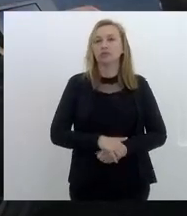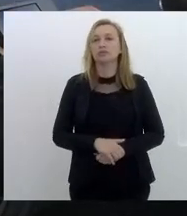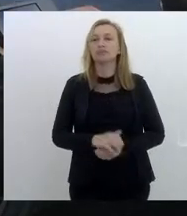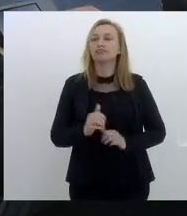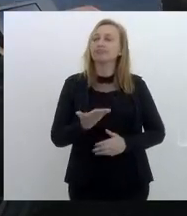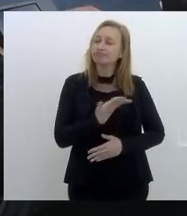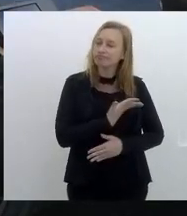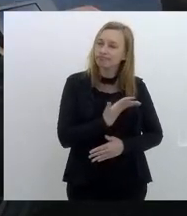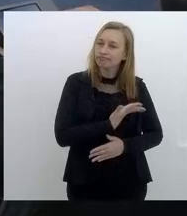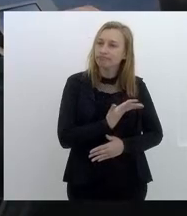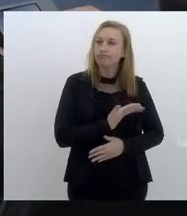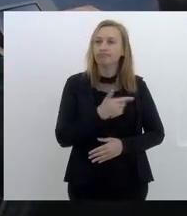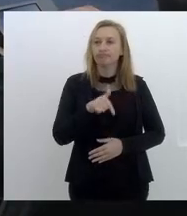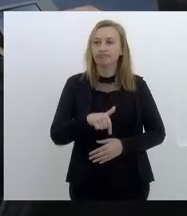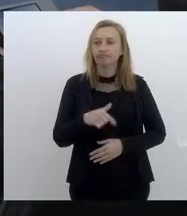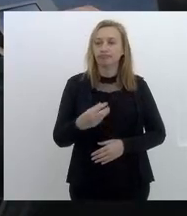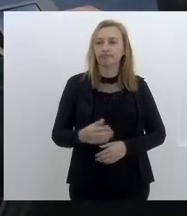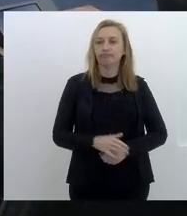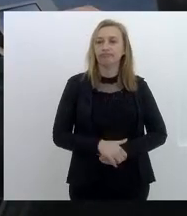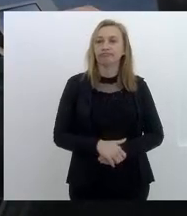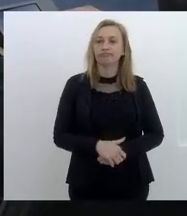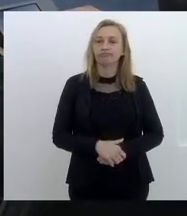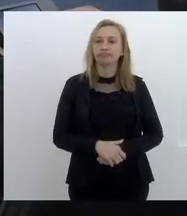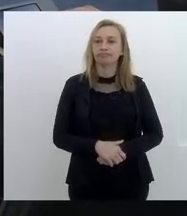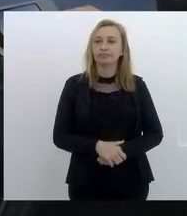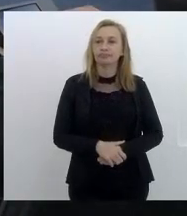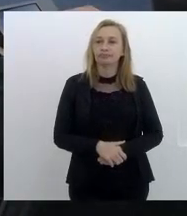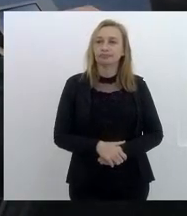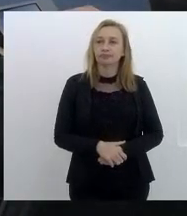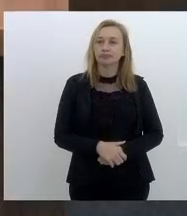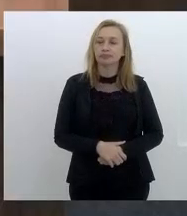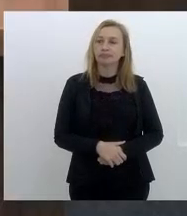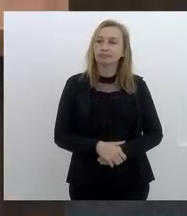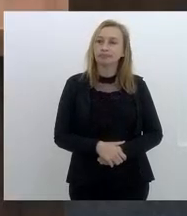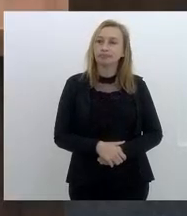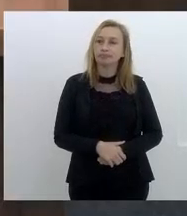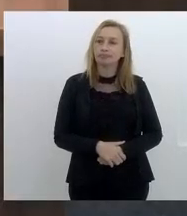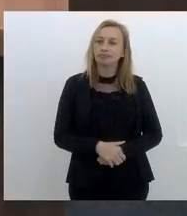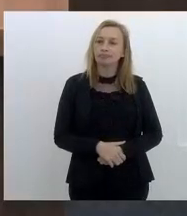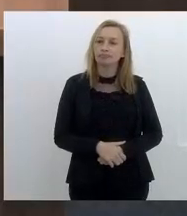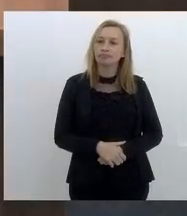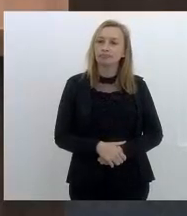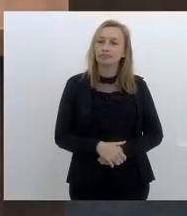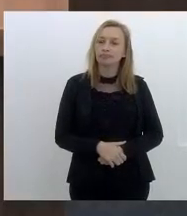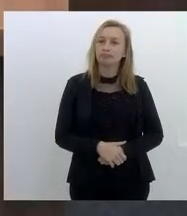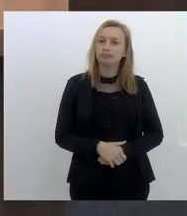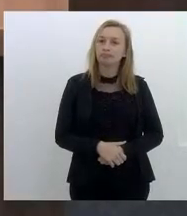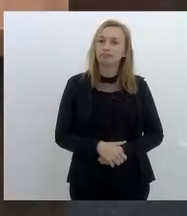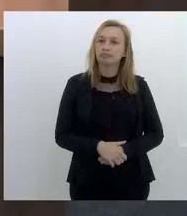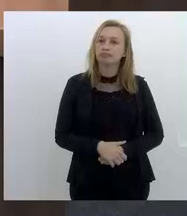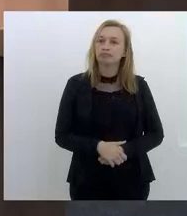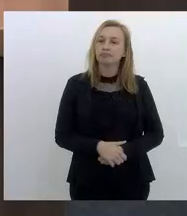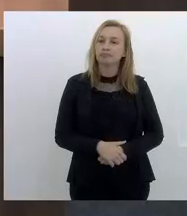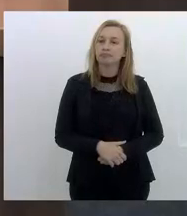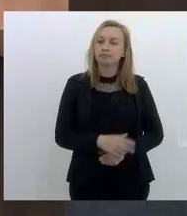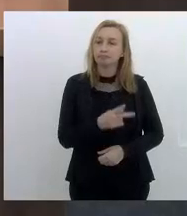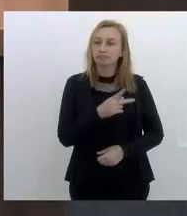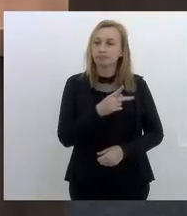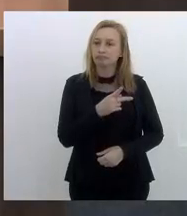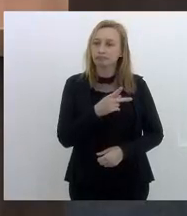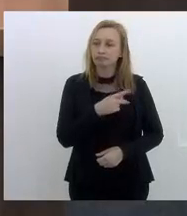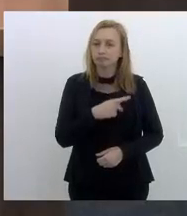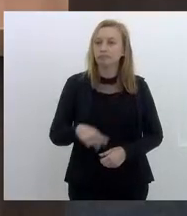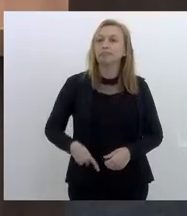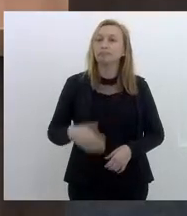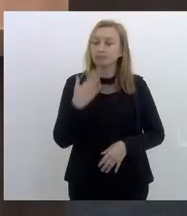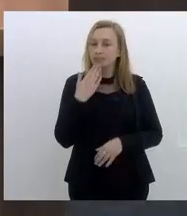companheiros aqui presente e é embora Presidente a pedido para que a gente fez o técnico né